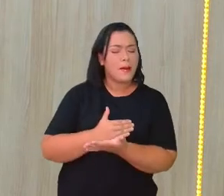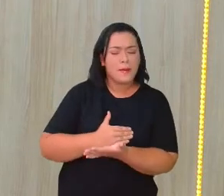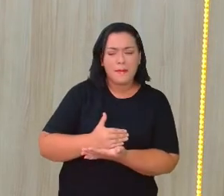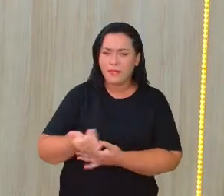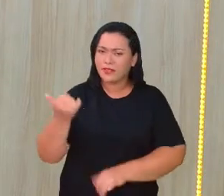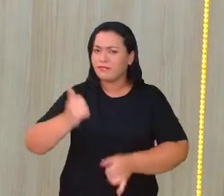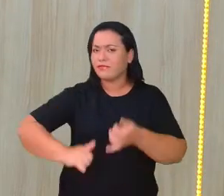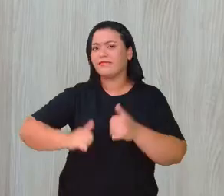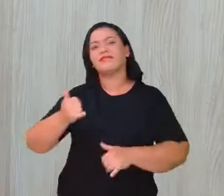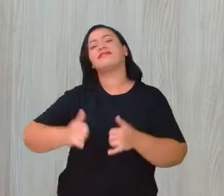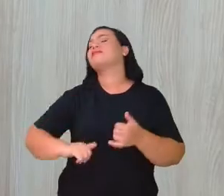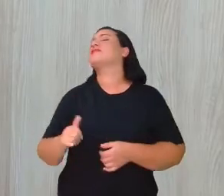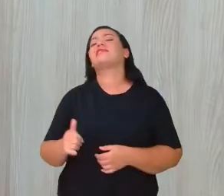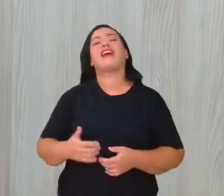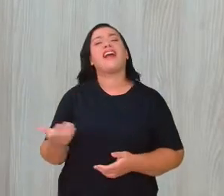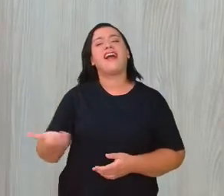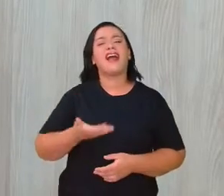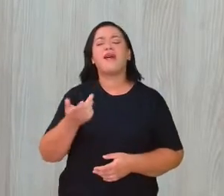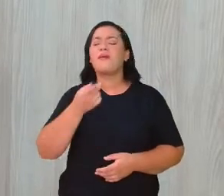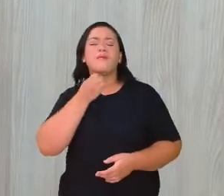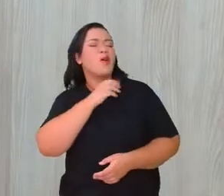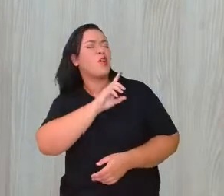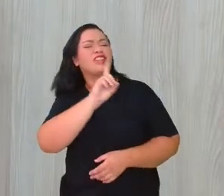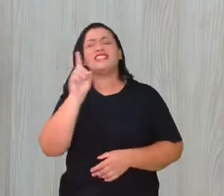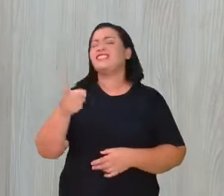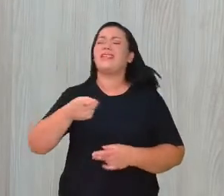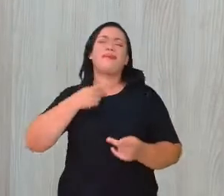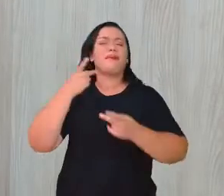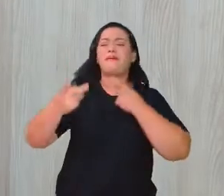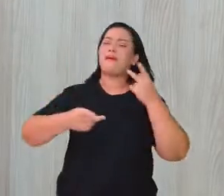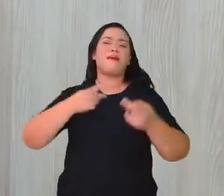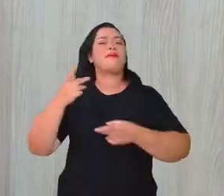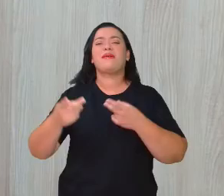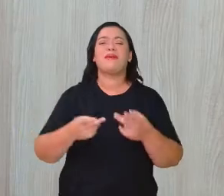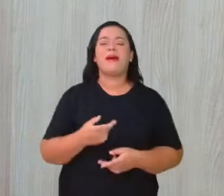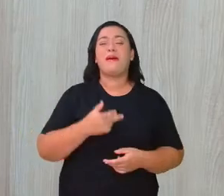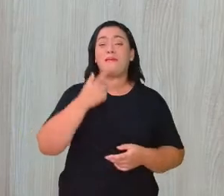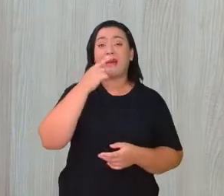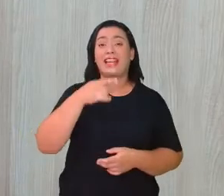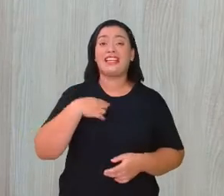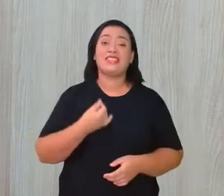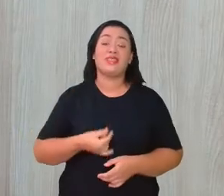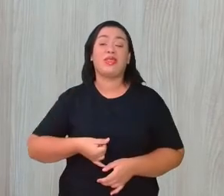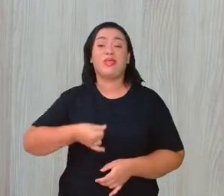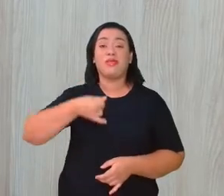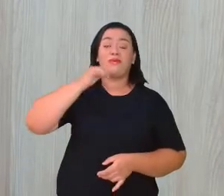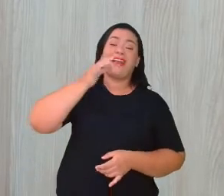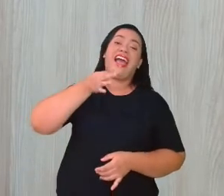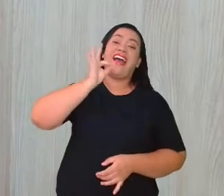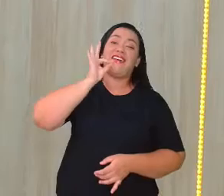no pique, meu querido. Já chego aqui, bom dia, tagarelando, parecia que eu tomei 2 litros de café.